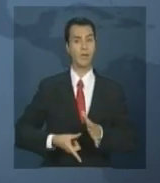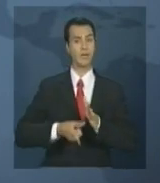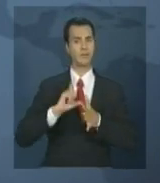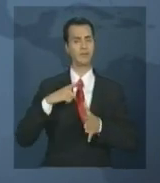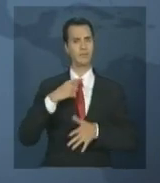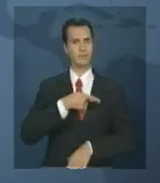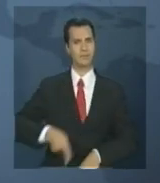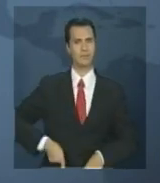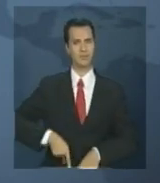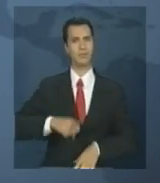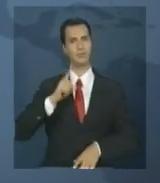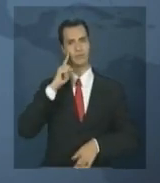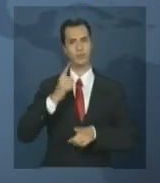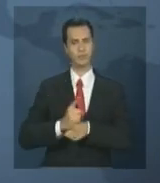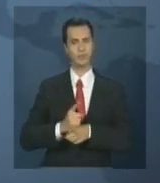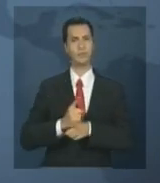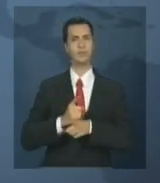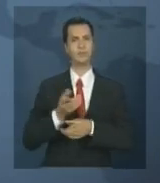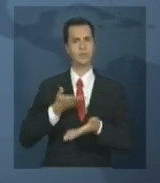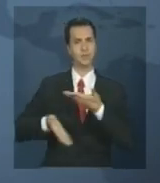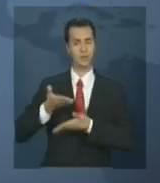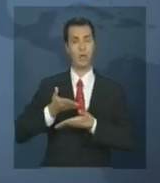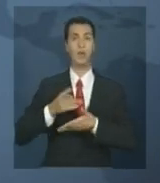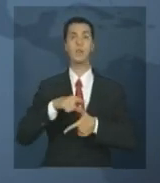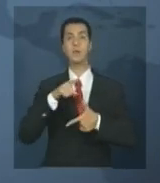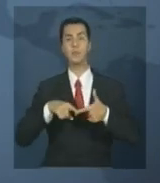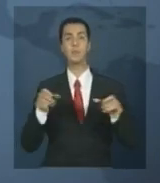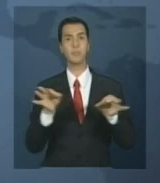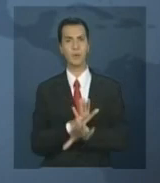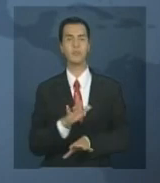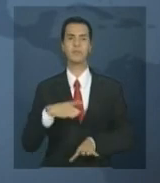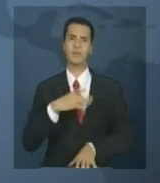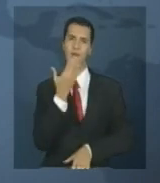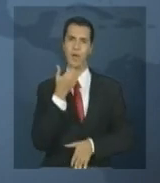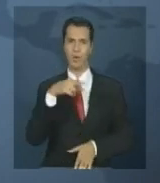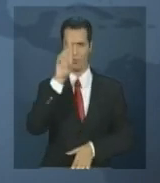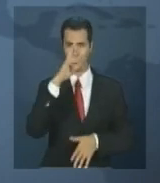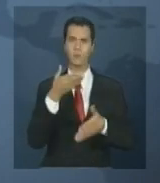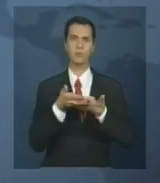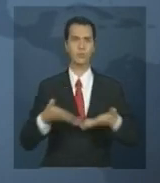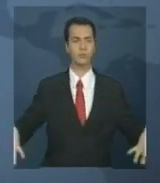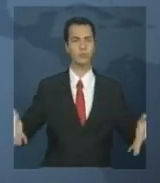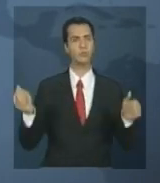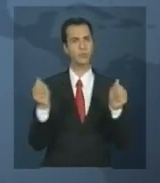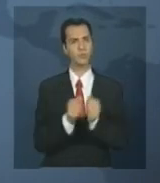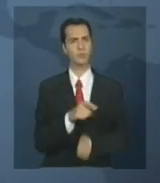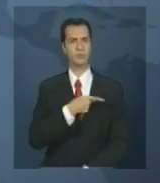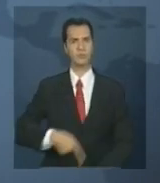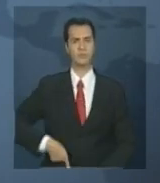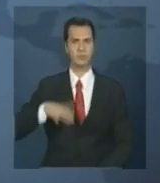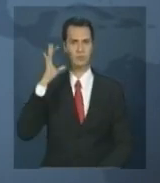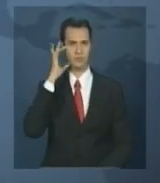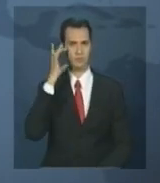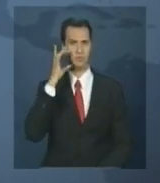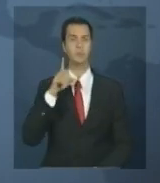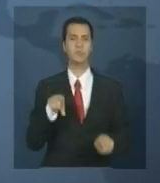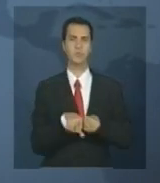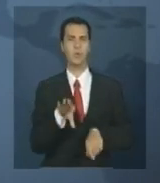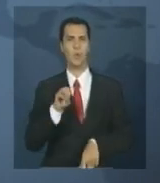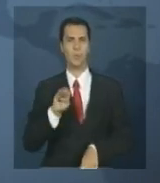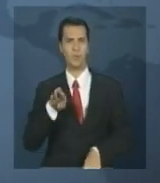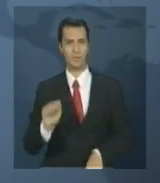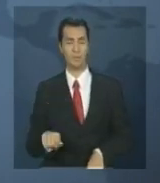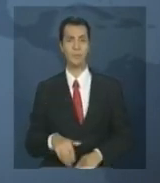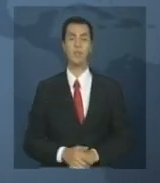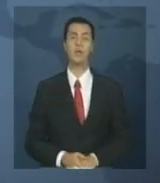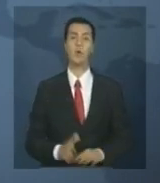depois, houve um almoço oferecido pelo presidente Barack Obama à presidenta Dilma Rousseff. Ainda hoje, na agenda de trabalho da presidenta Dilma Rousseff,